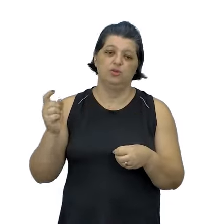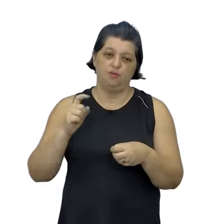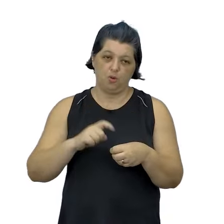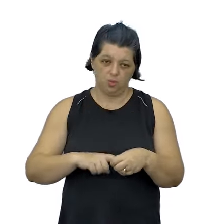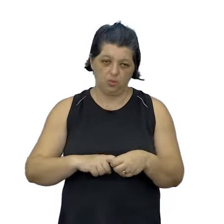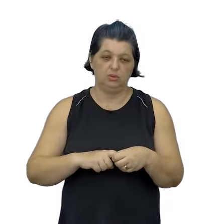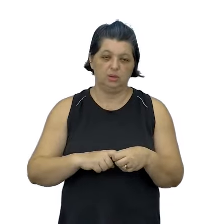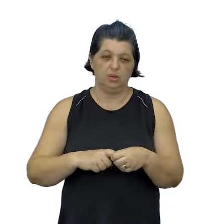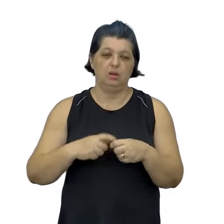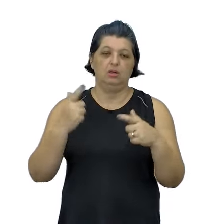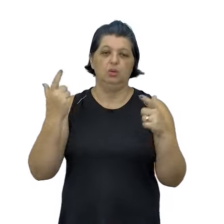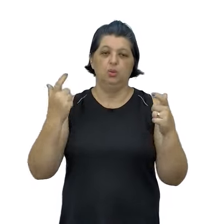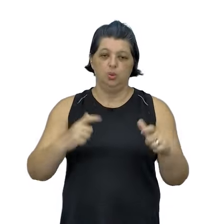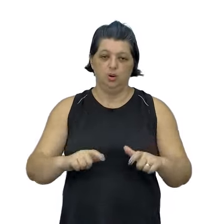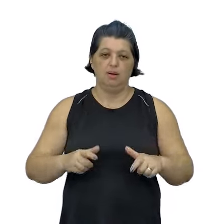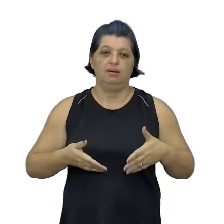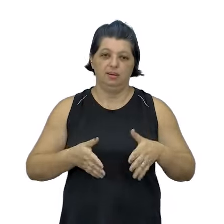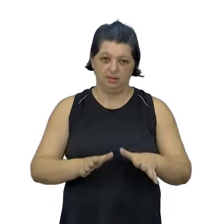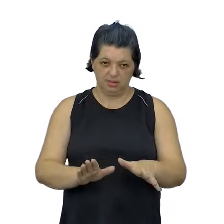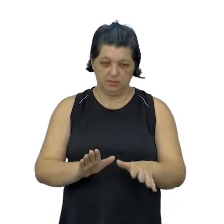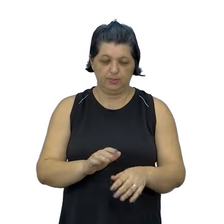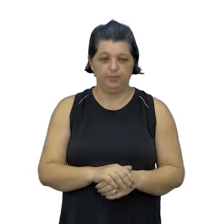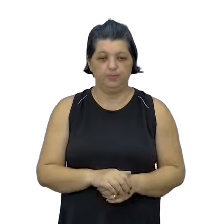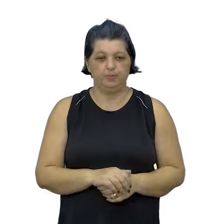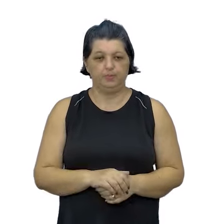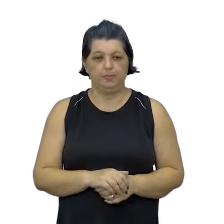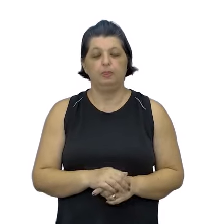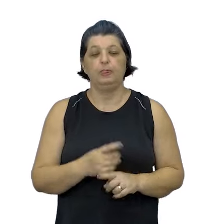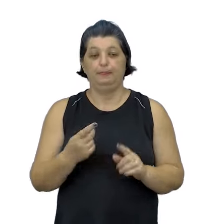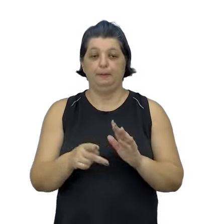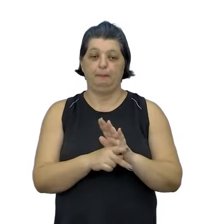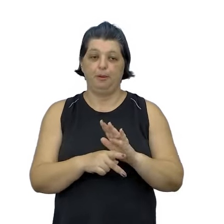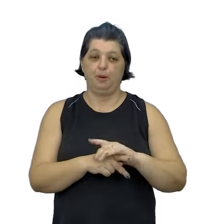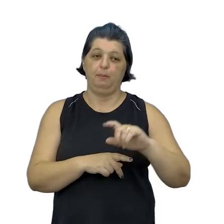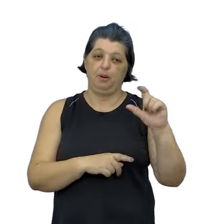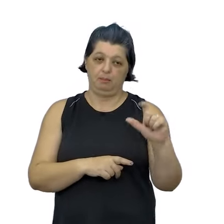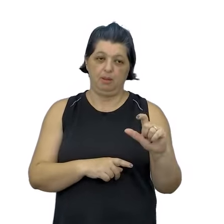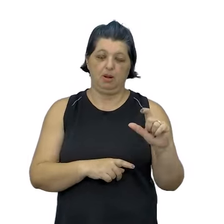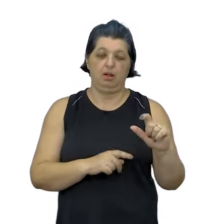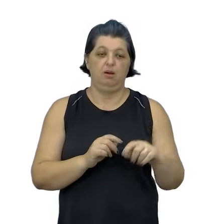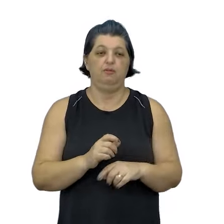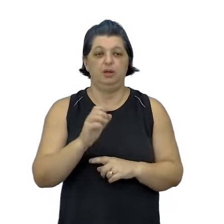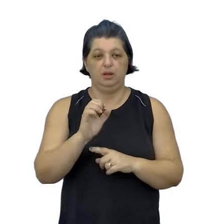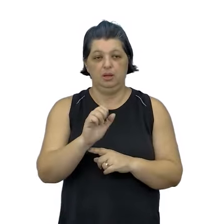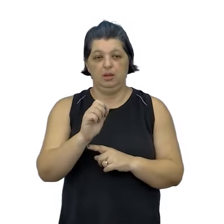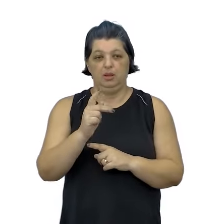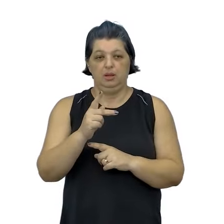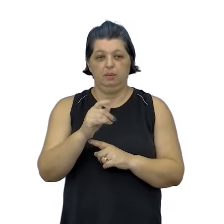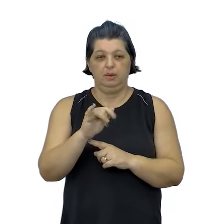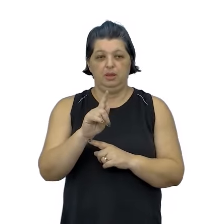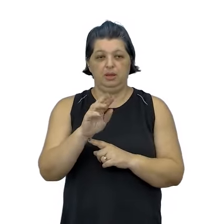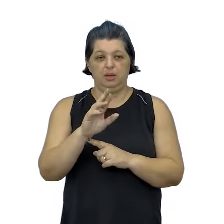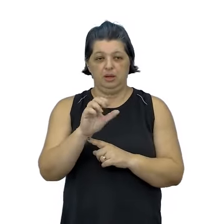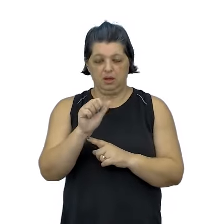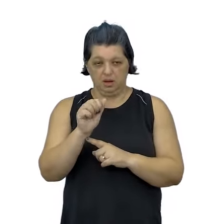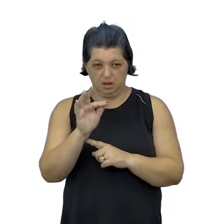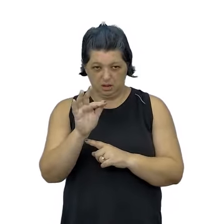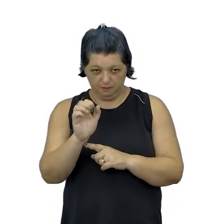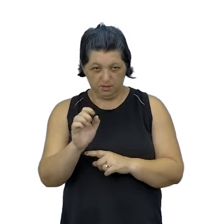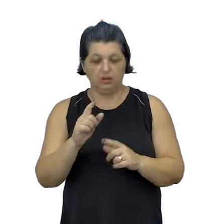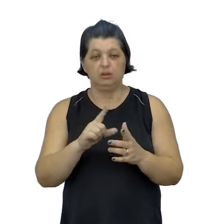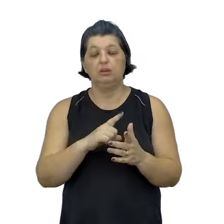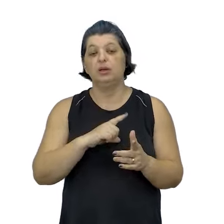pátria. Então, aqui é interessante você abordar o gênero epígrafe, né, que permite que a leitura seja mais significativa, porque ela